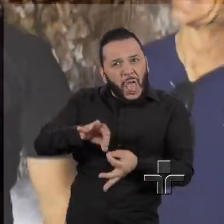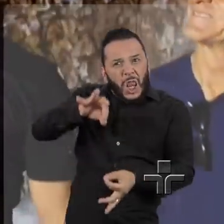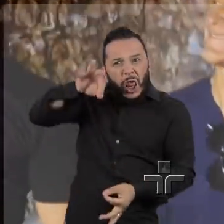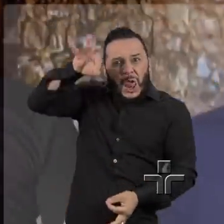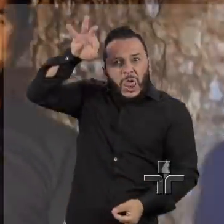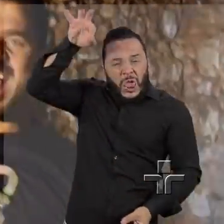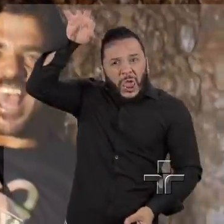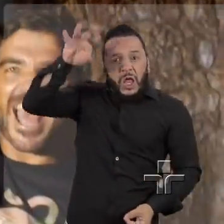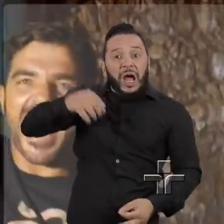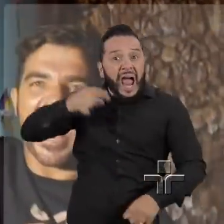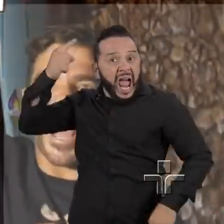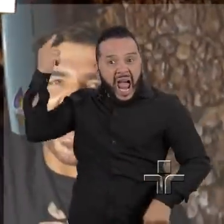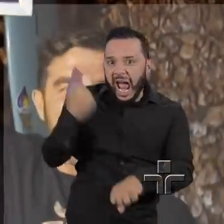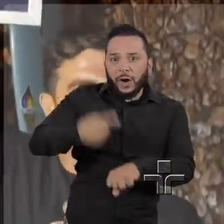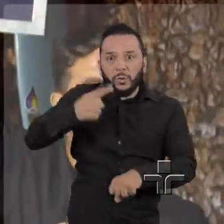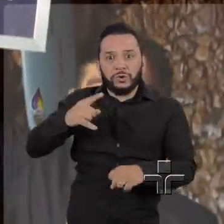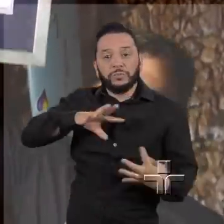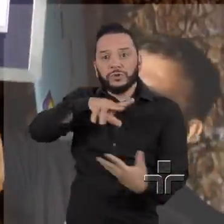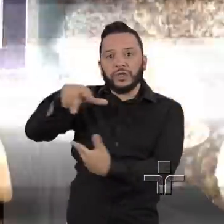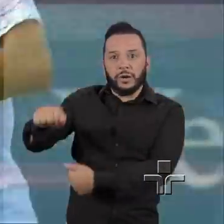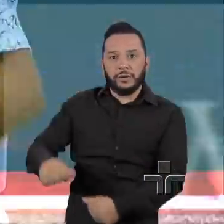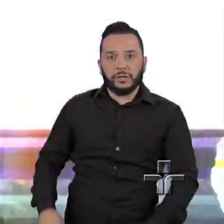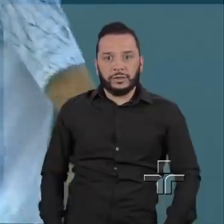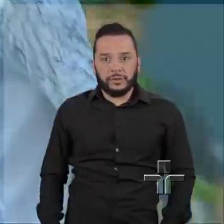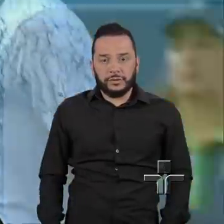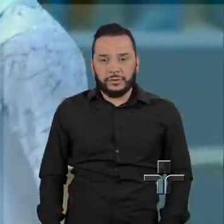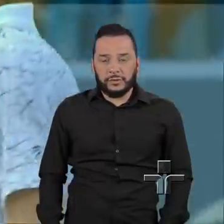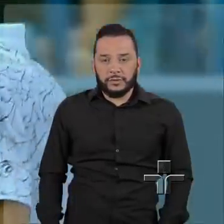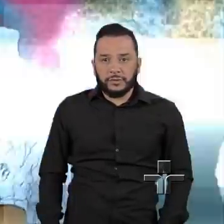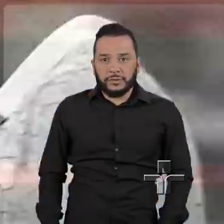história e o levou ao livro dos recordes.